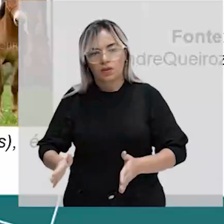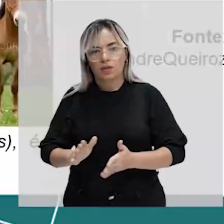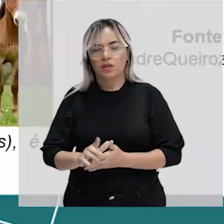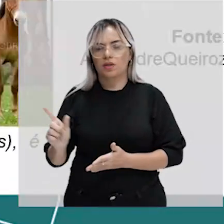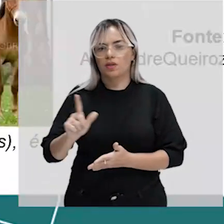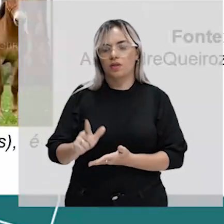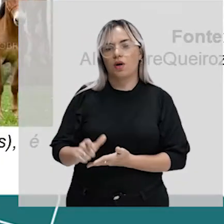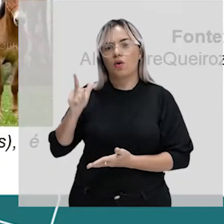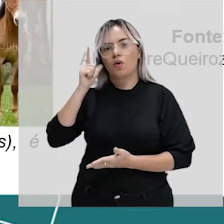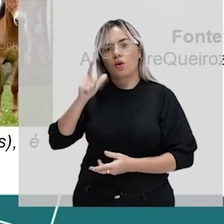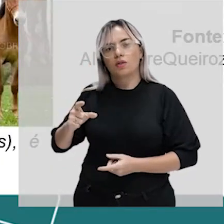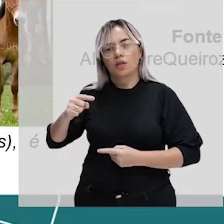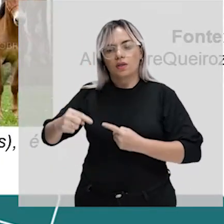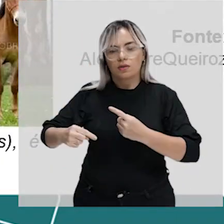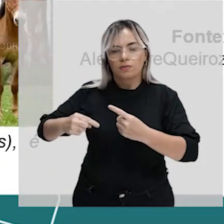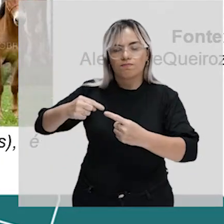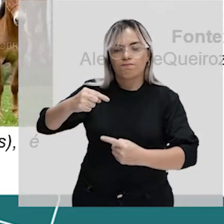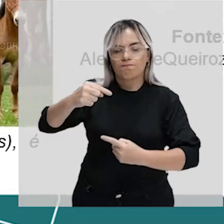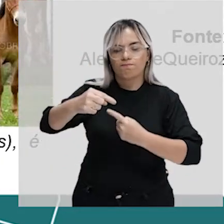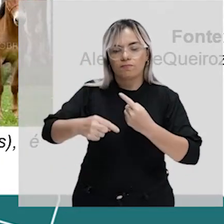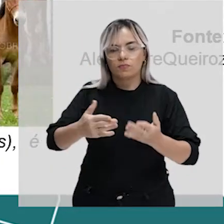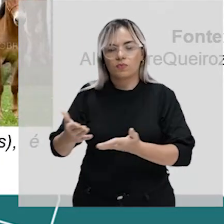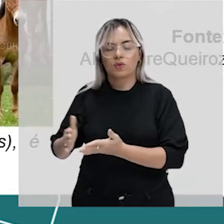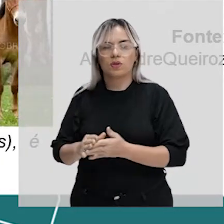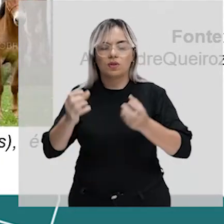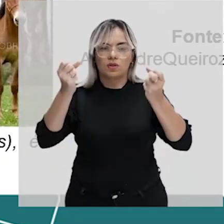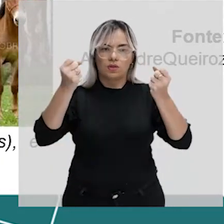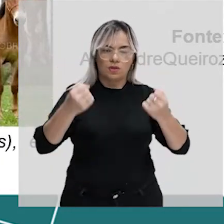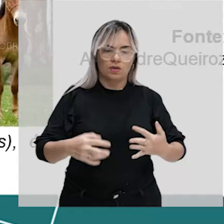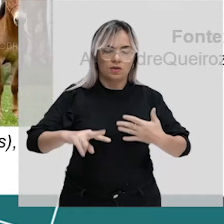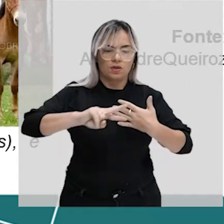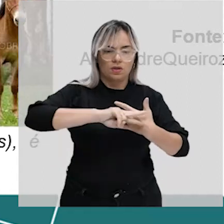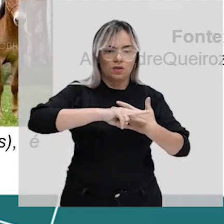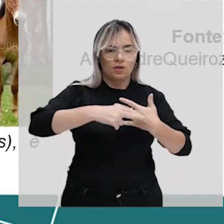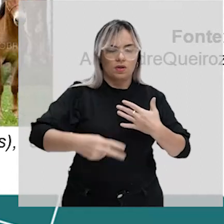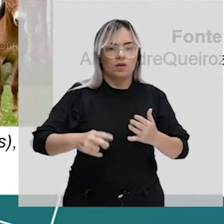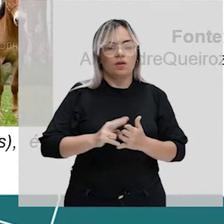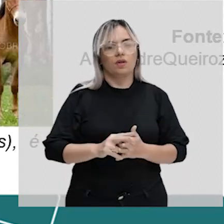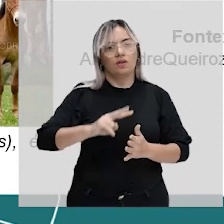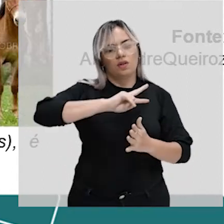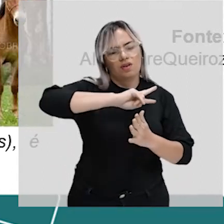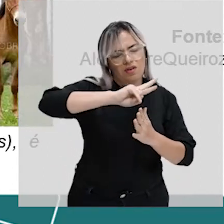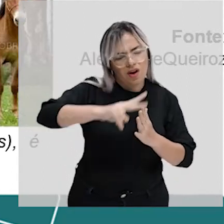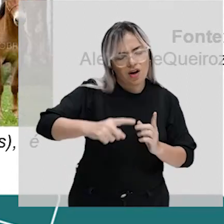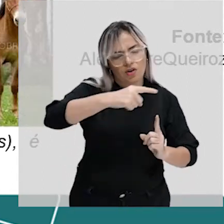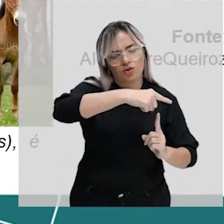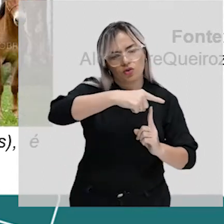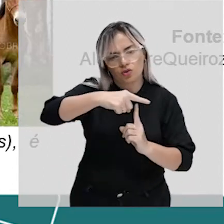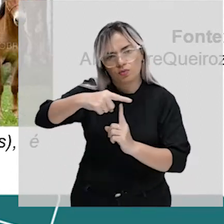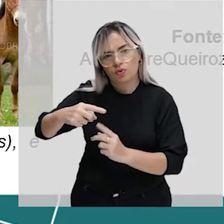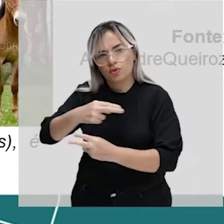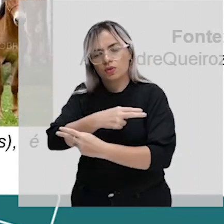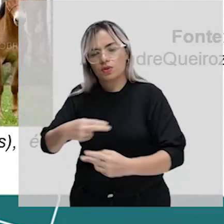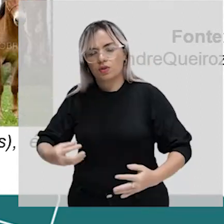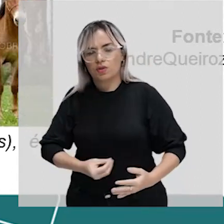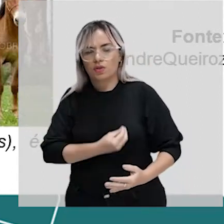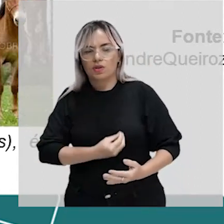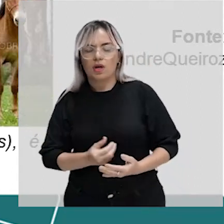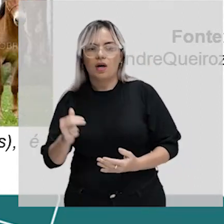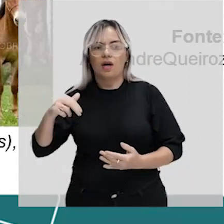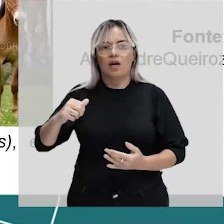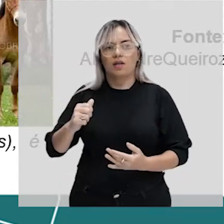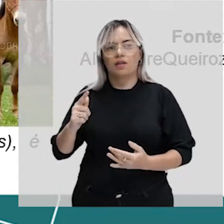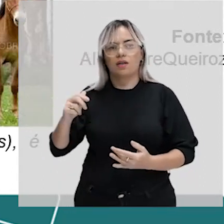de isolamento reprodutivo, que é um resultado do processo de especiação. Falei para vocês sobre a